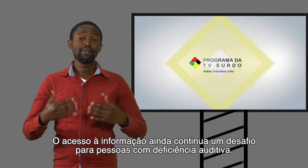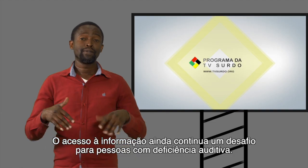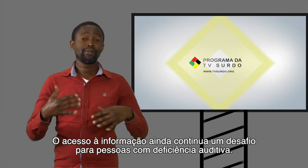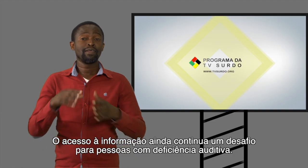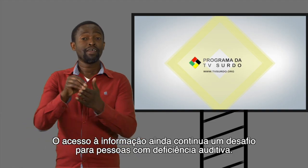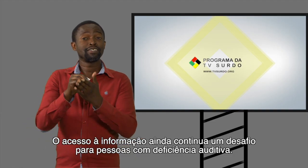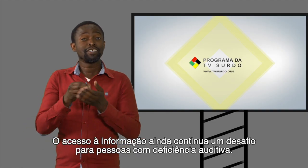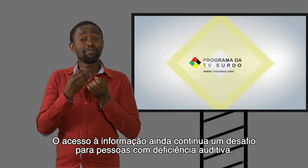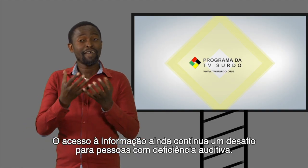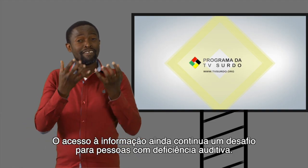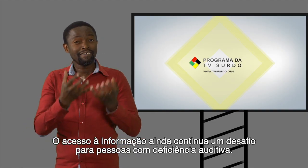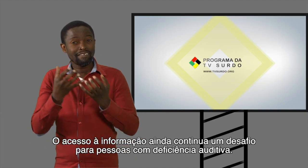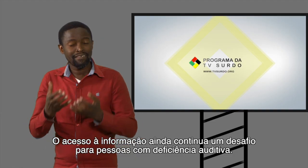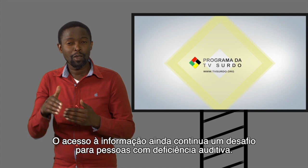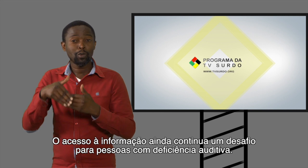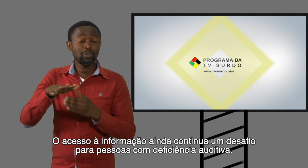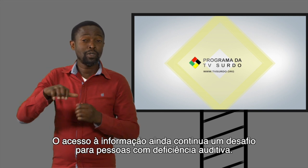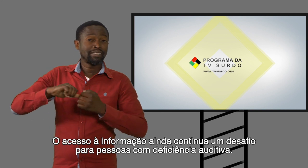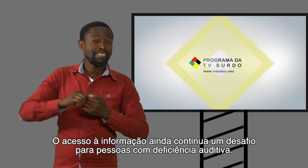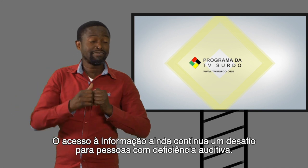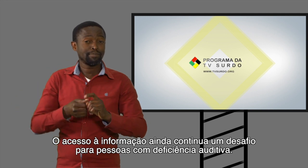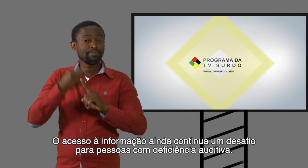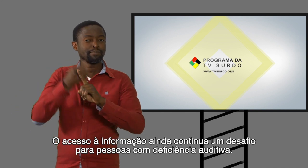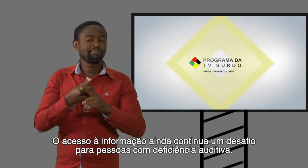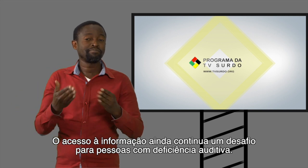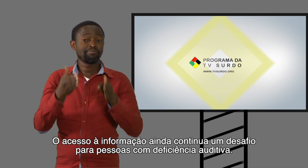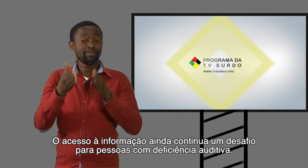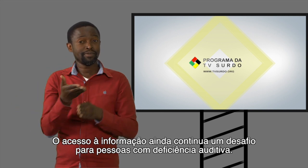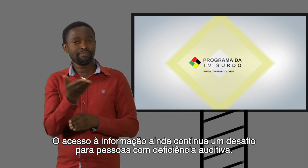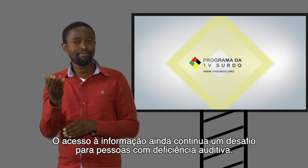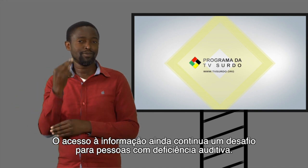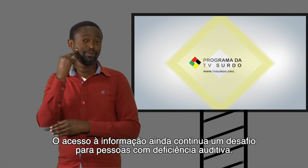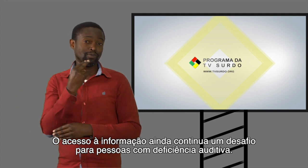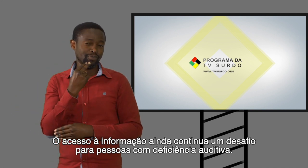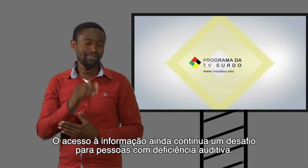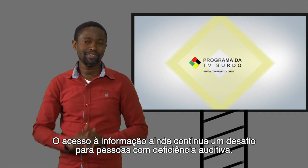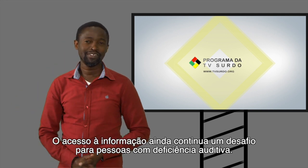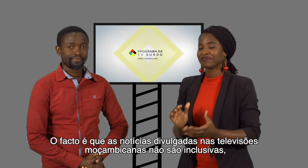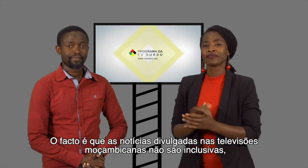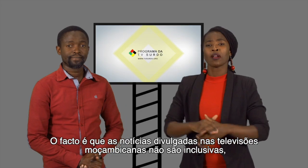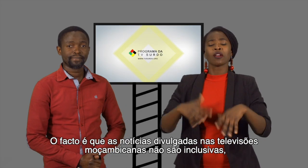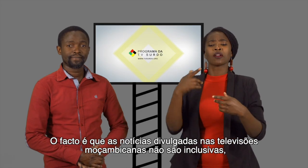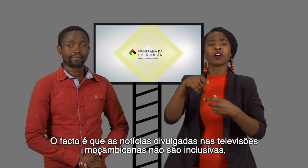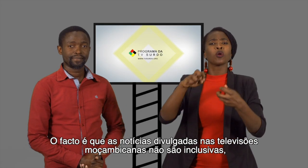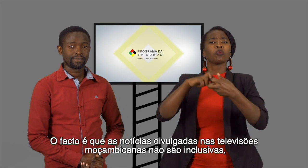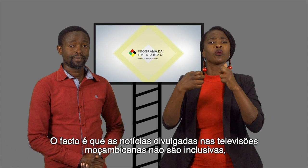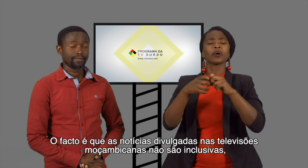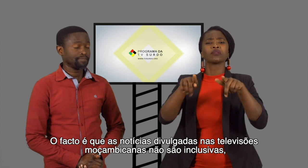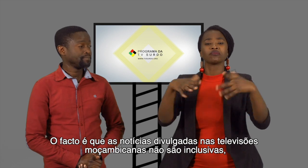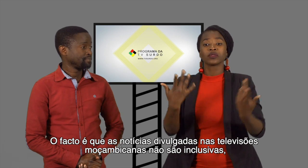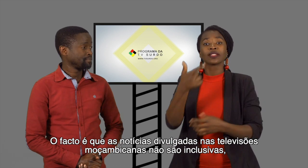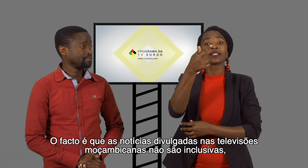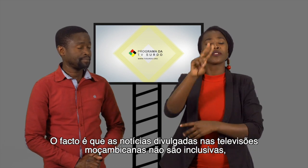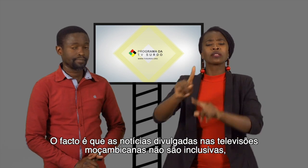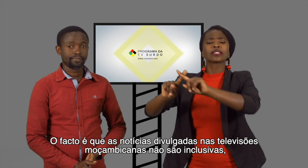O acesso à informação ainda continua um desafio para pessoas com deficiência auditiva. O fato é que as